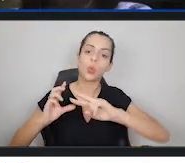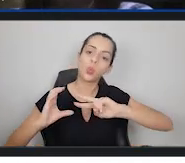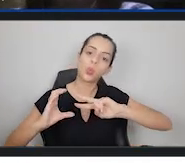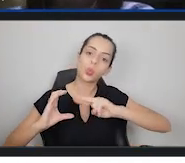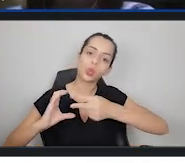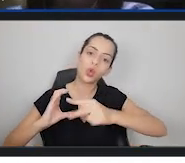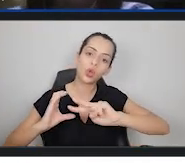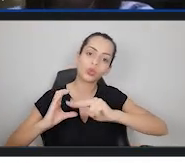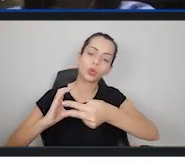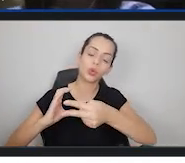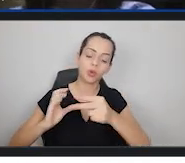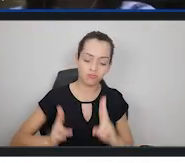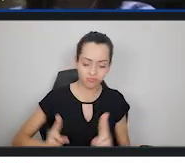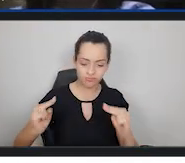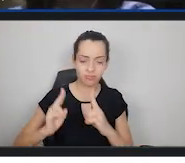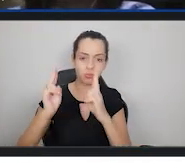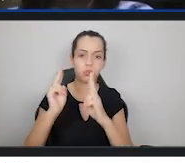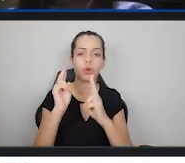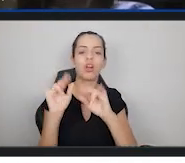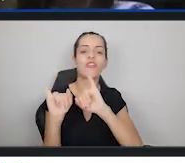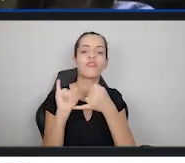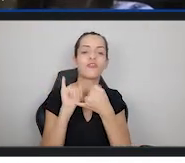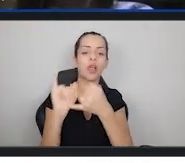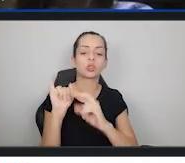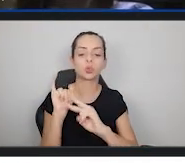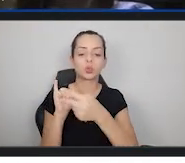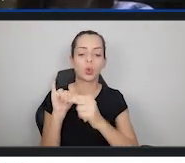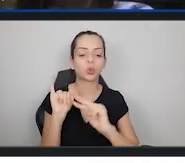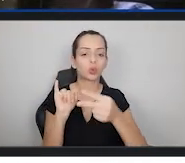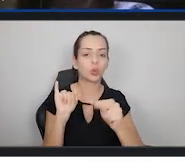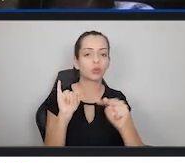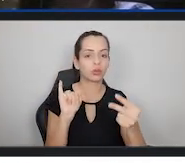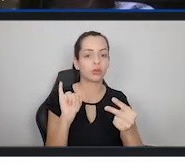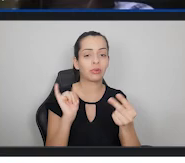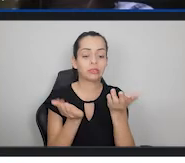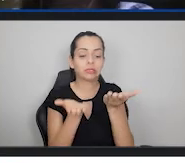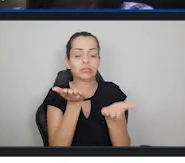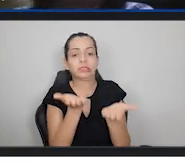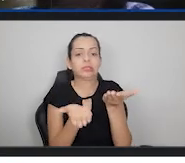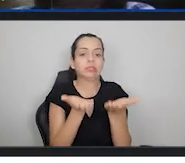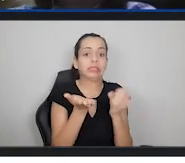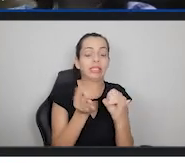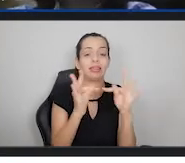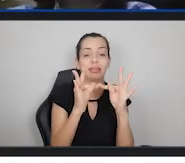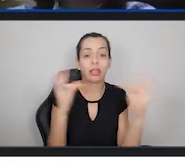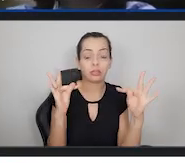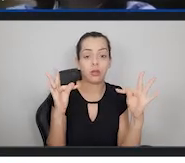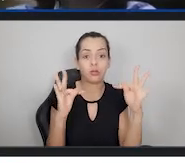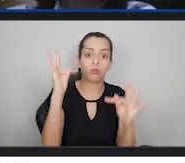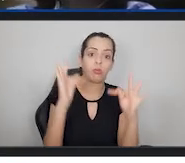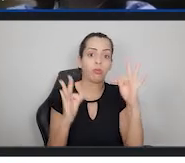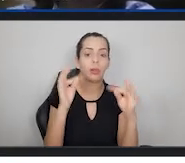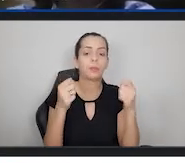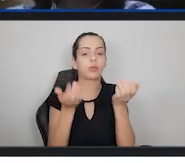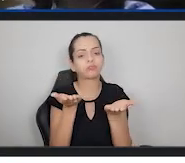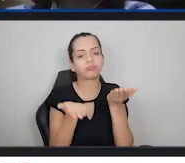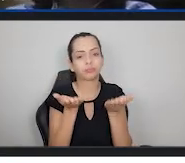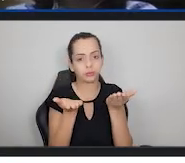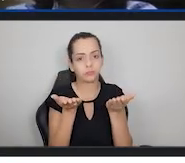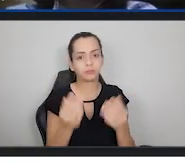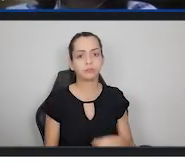toda a transmissão, de trechos em trechos, acima de 100 km, normalmente a gente faz essa transposição da linha